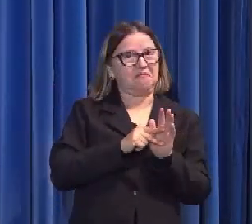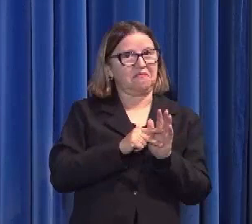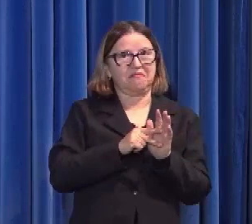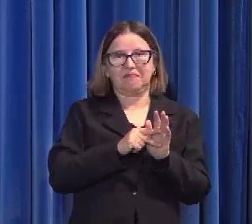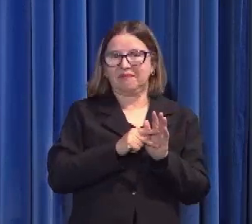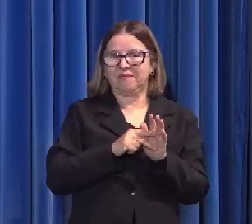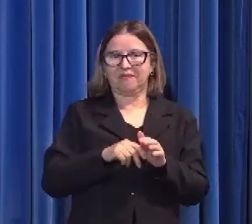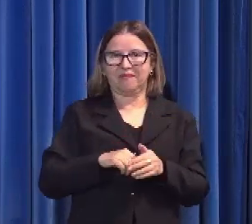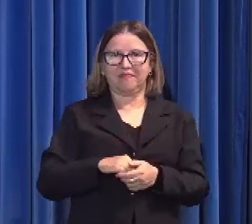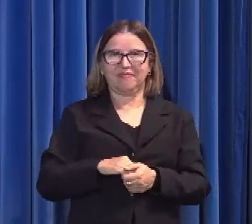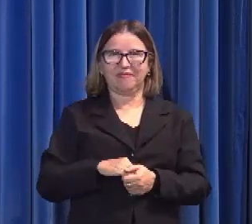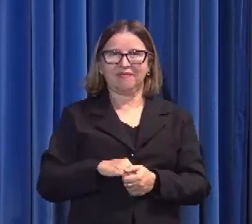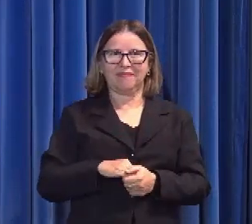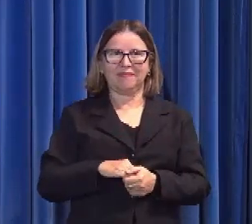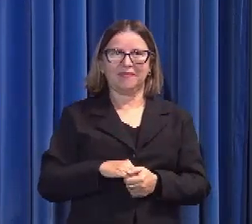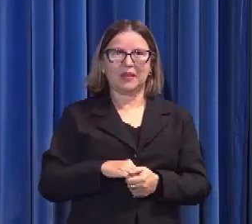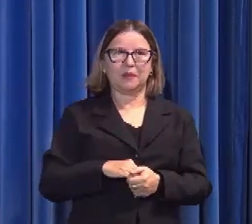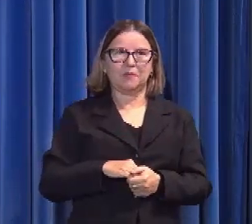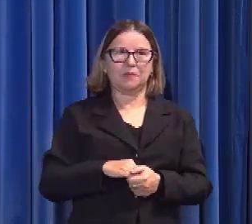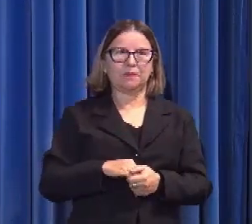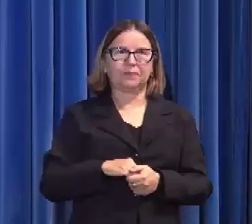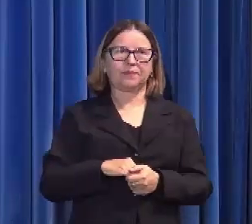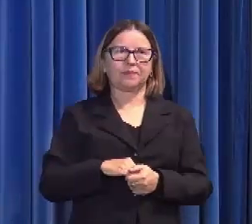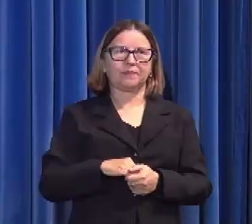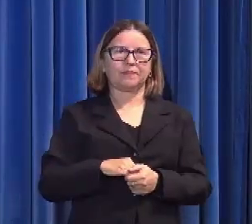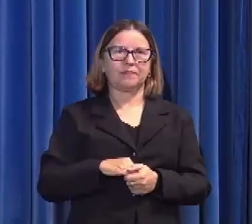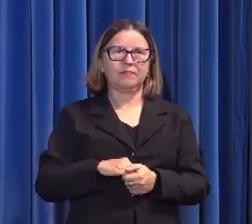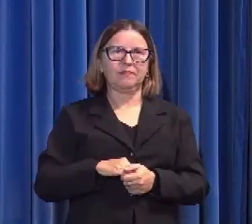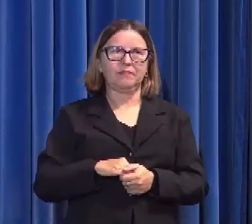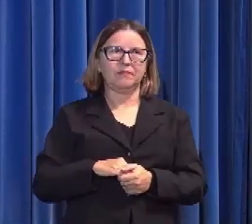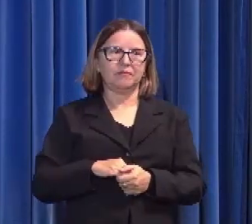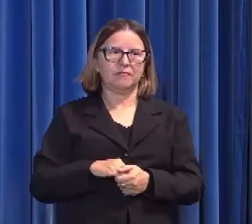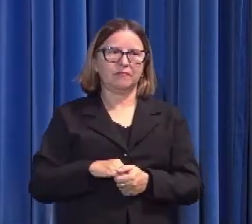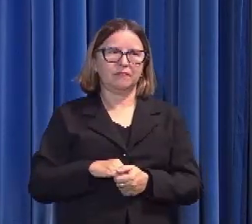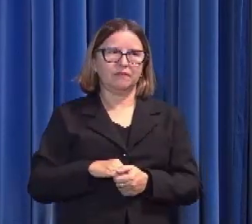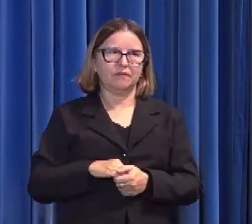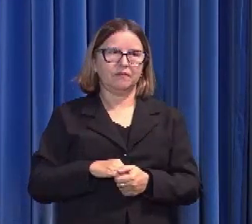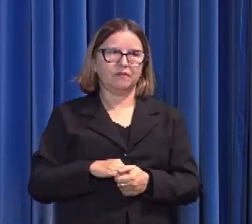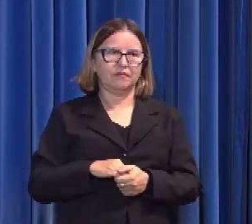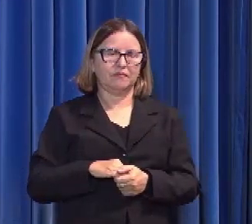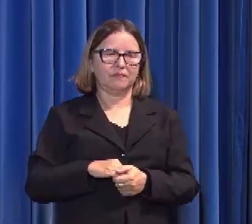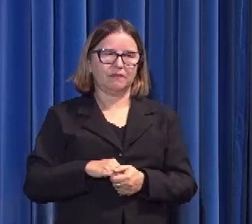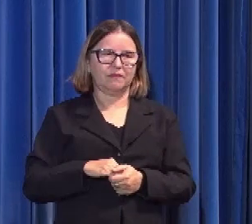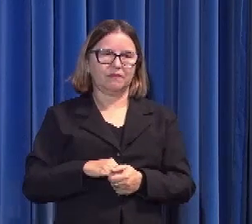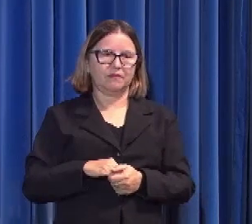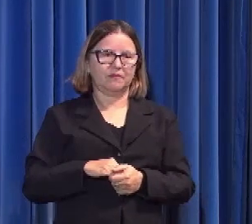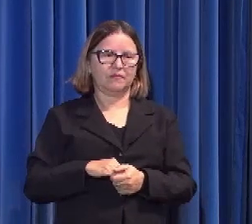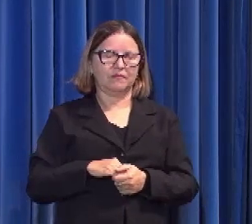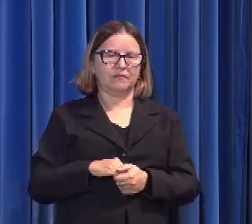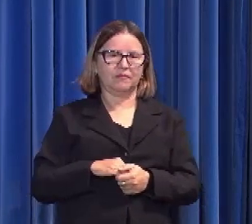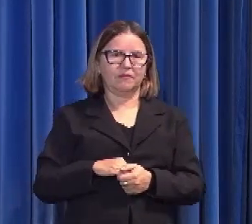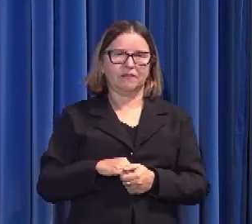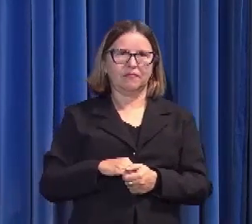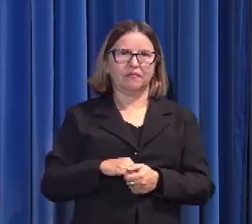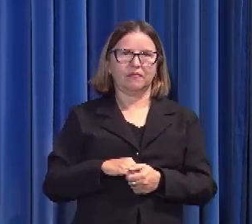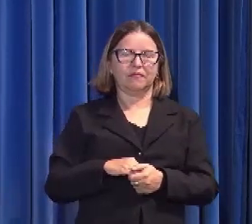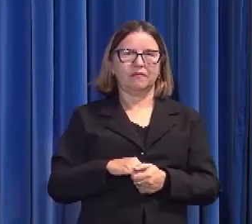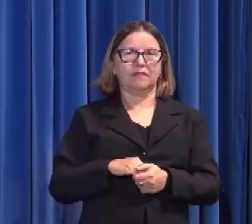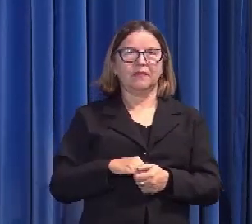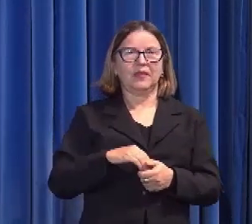E aí E aí ah e tem tanta gente